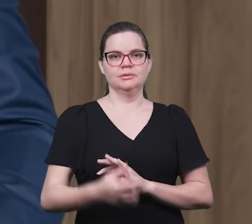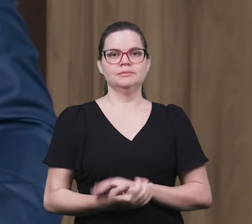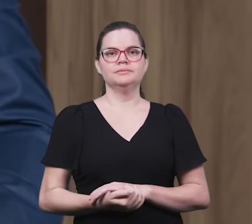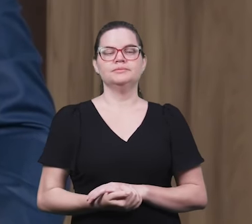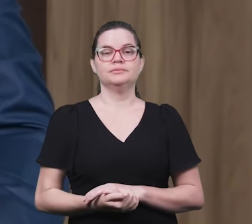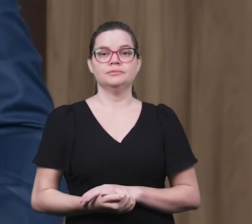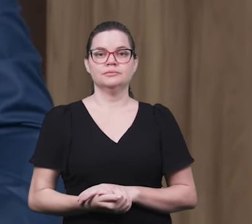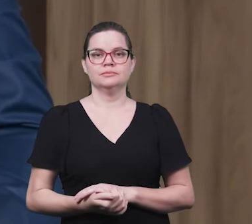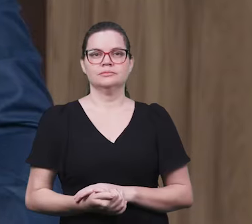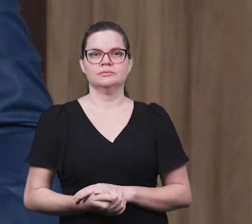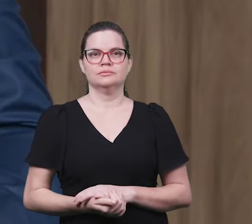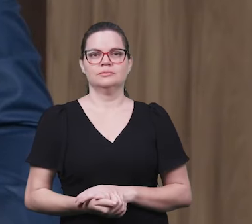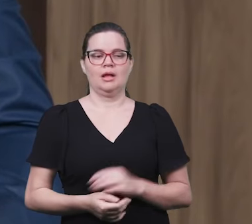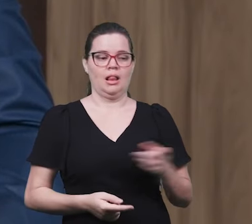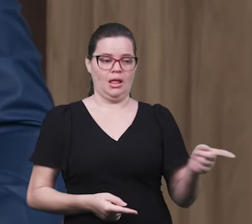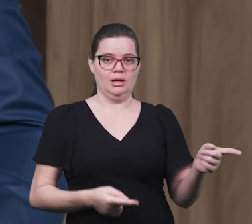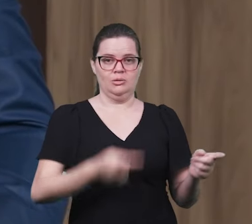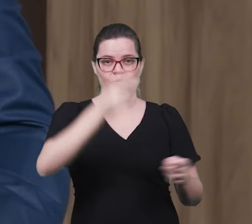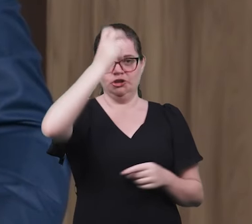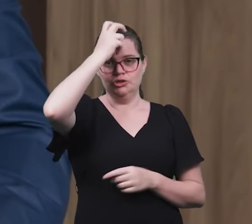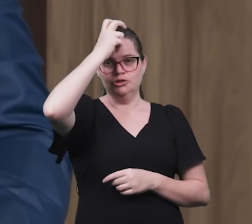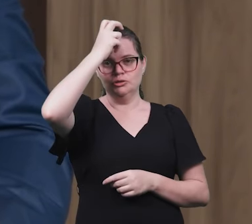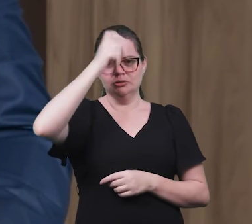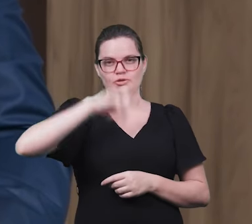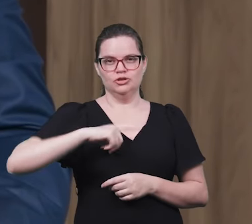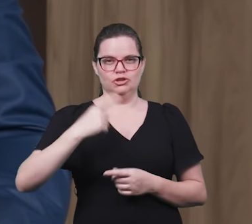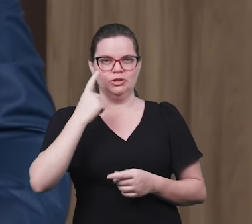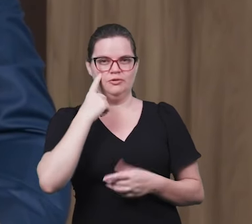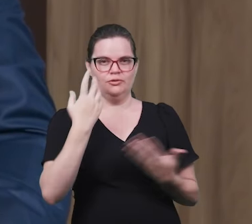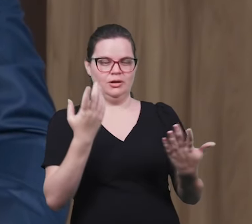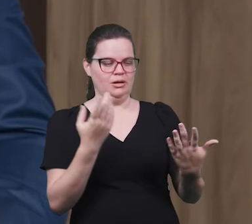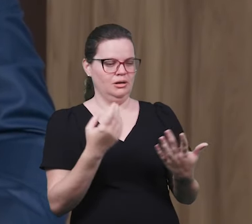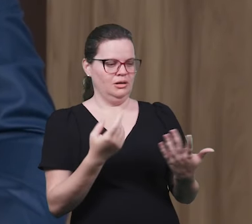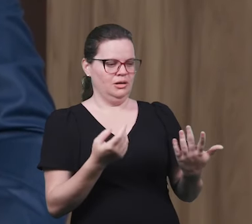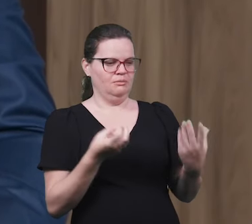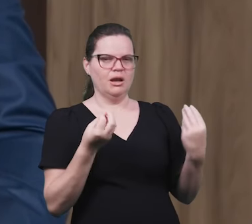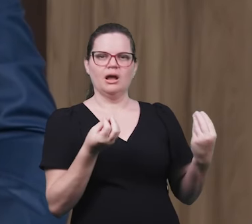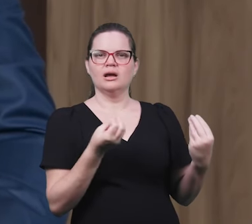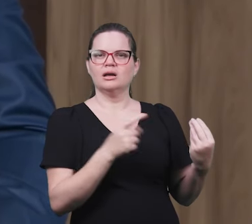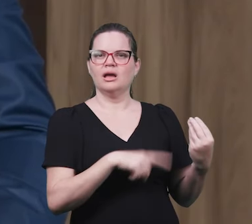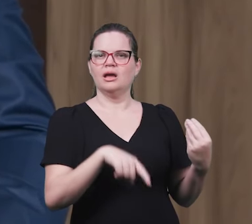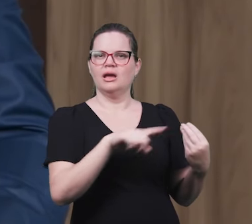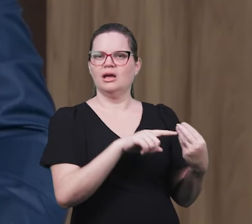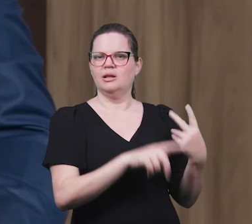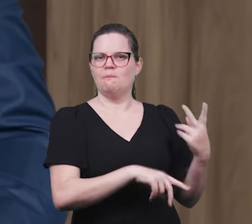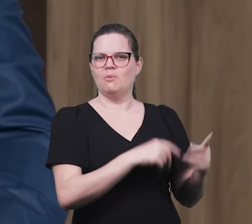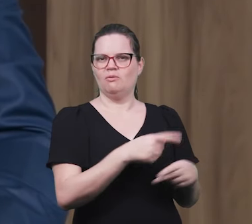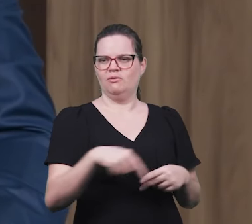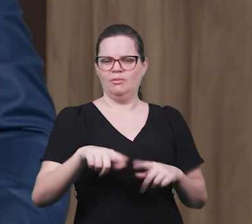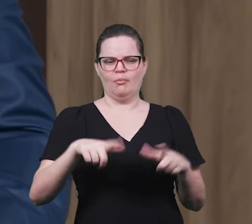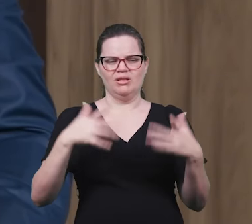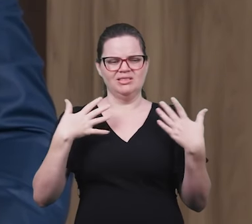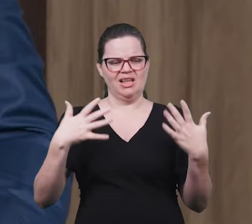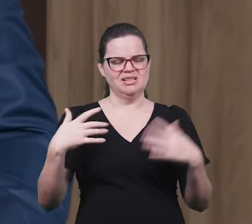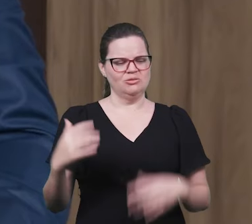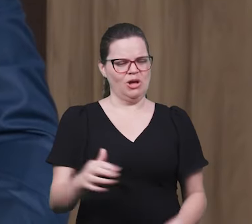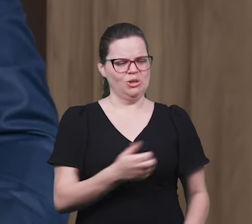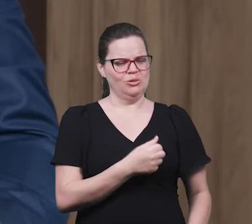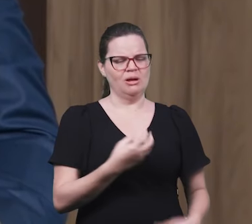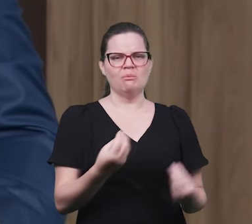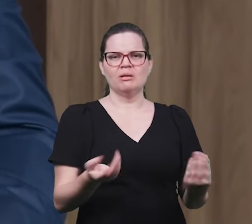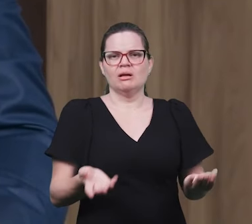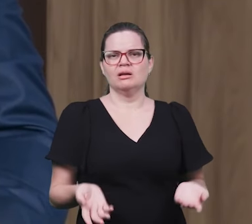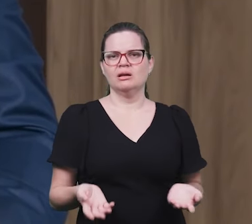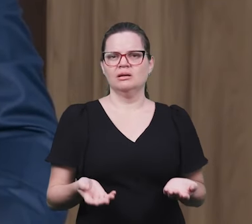O Egito não via motivos para aquele povo adorar no deserto. Isso era